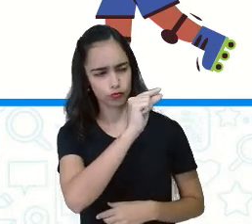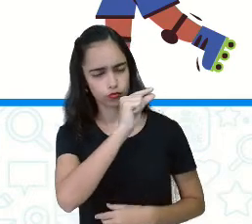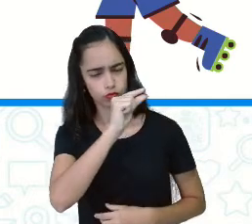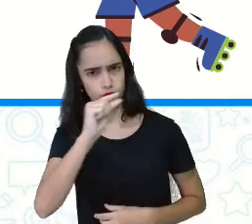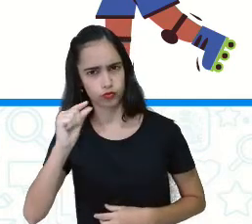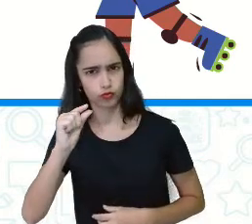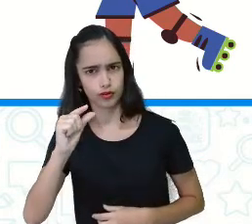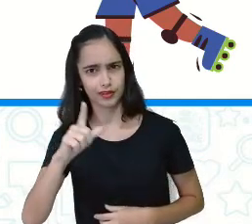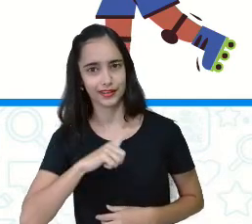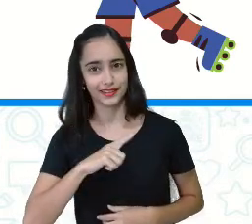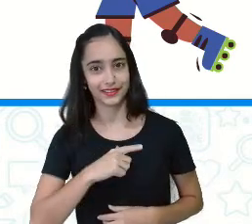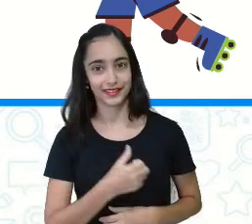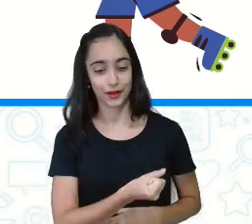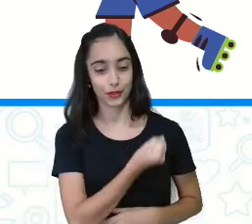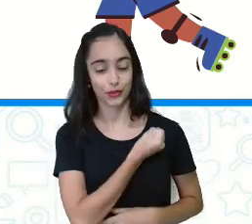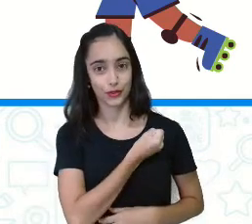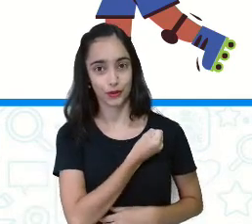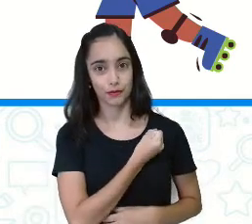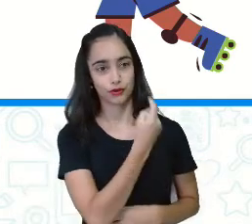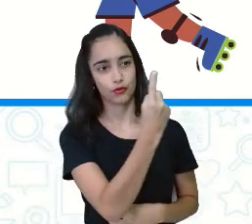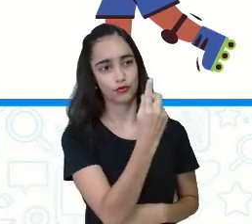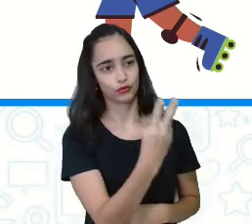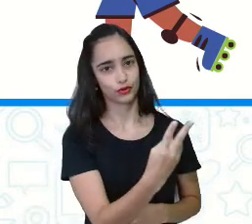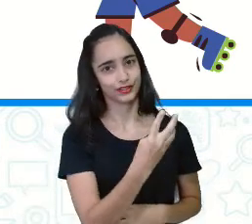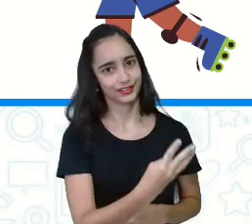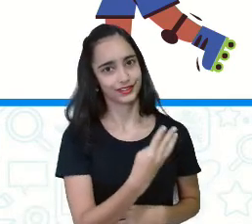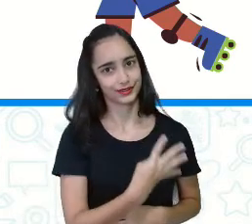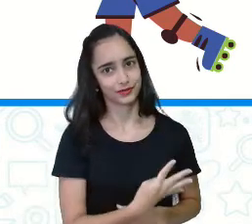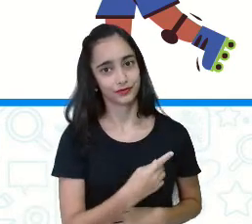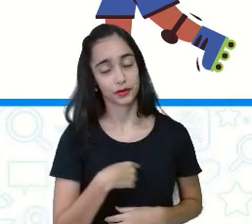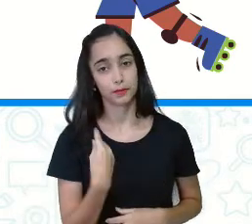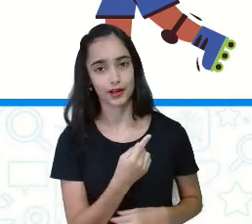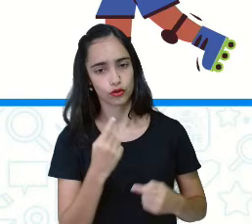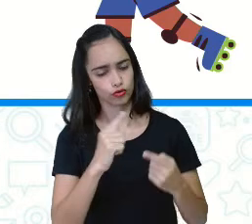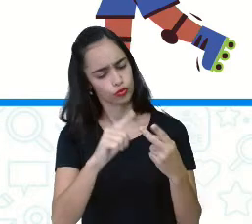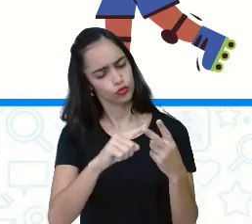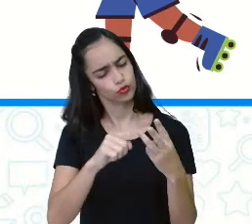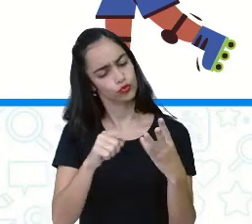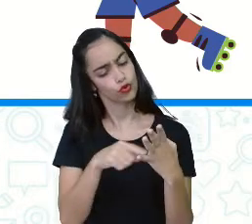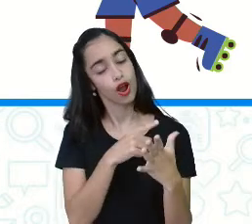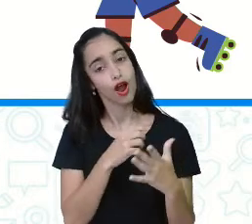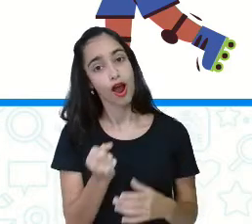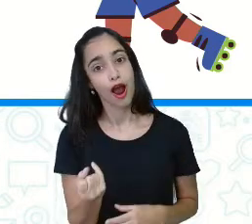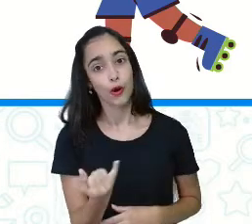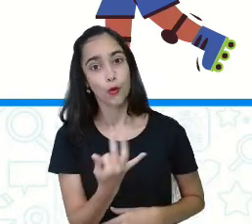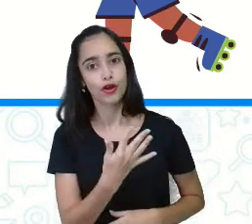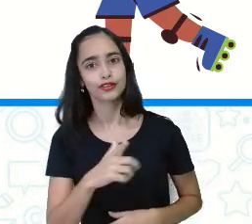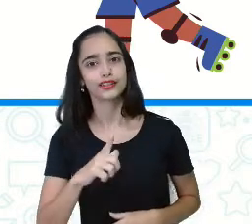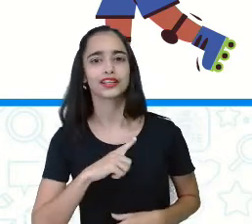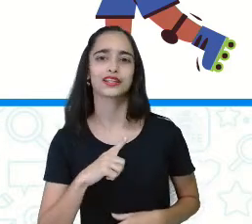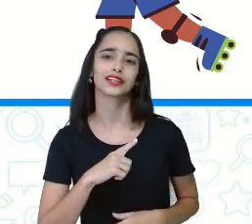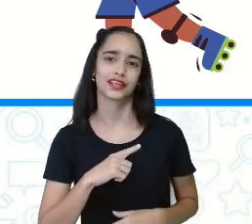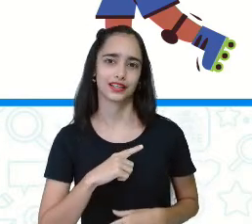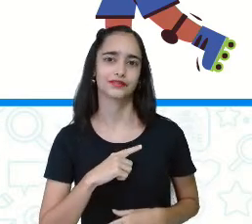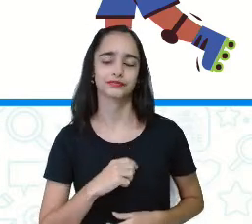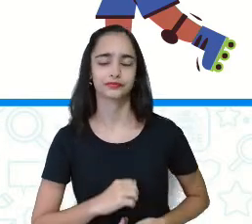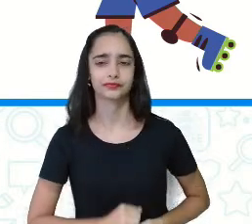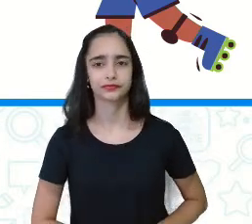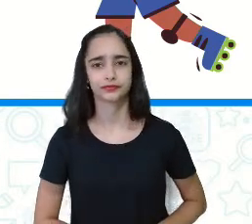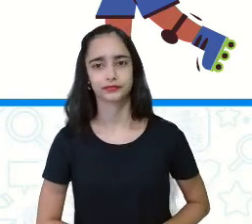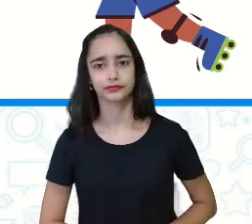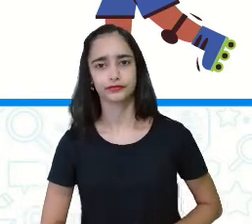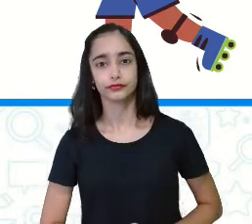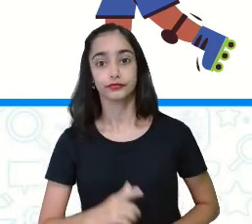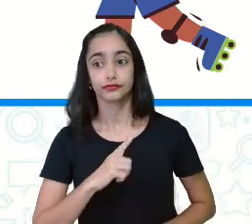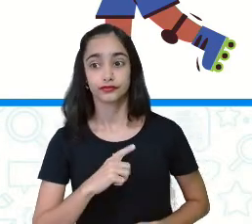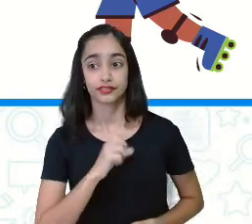até numerado para a gente contar a quantidade de versos que a gente tem neste poema. A gente